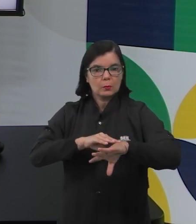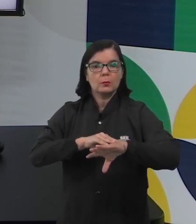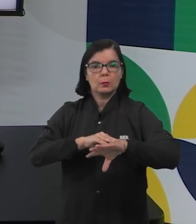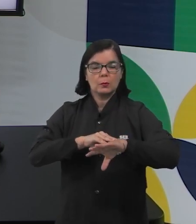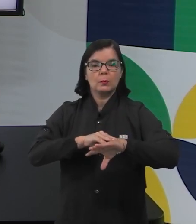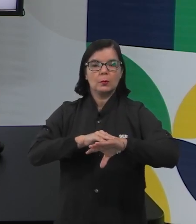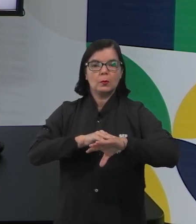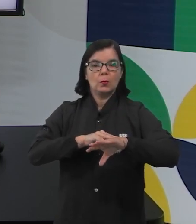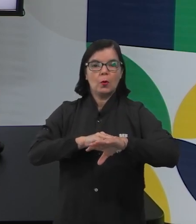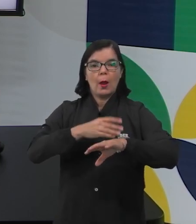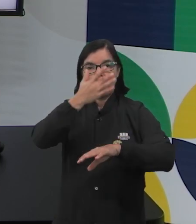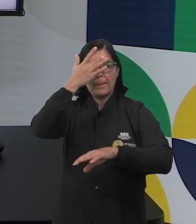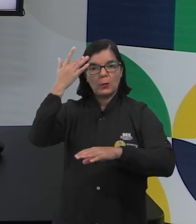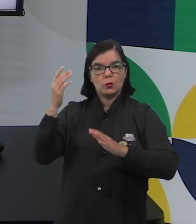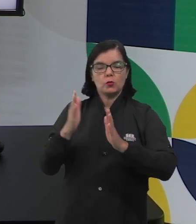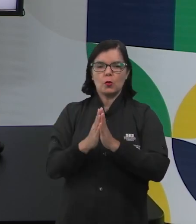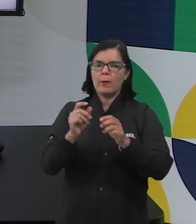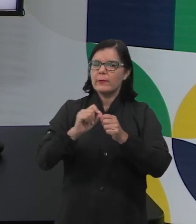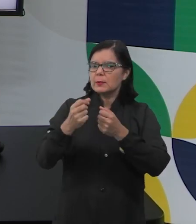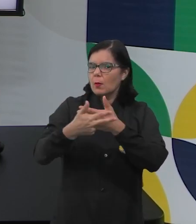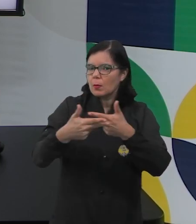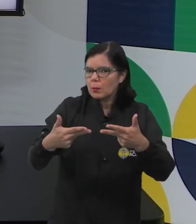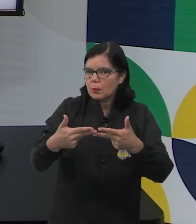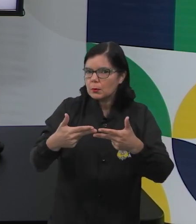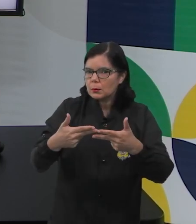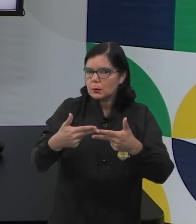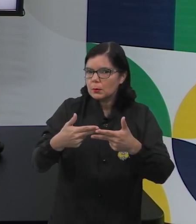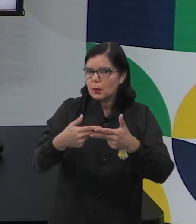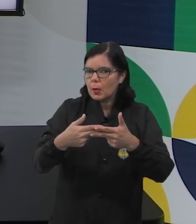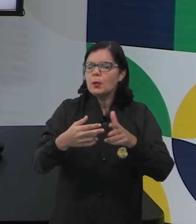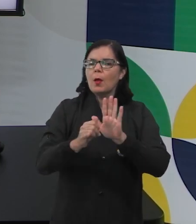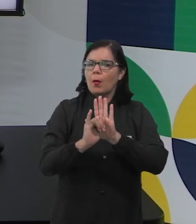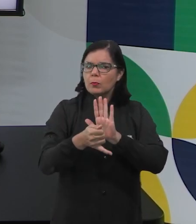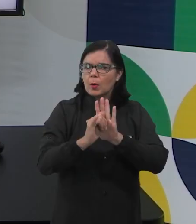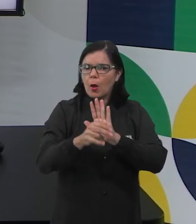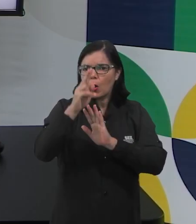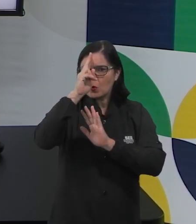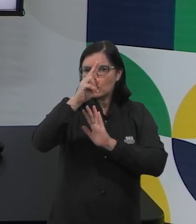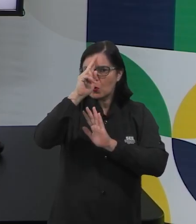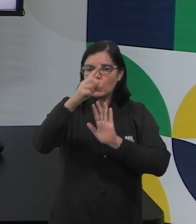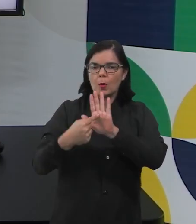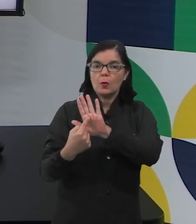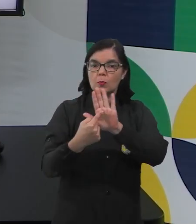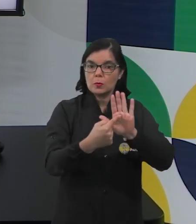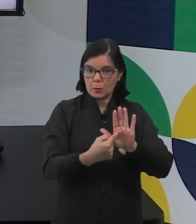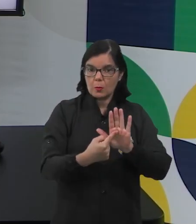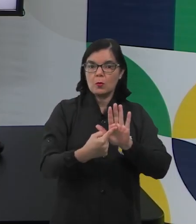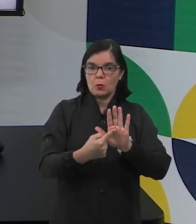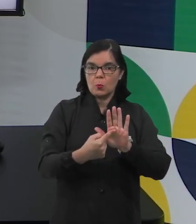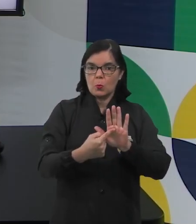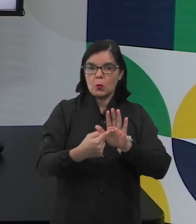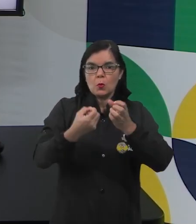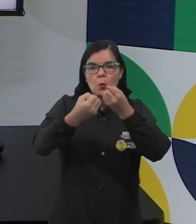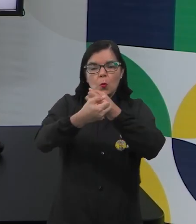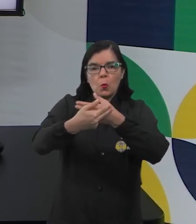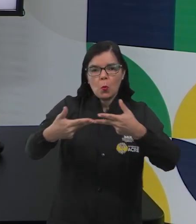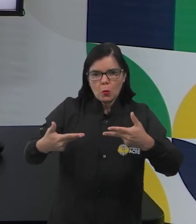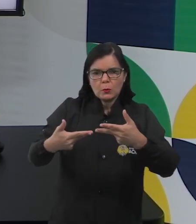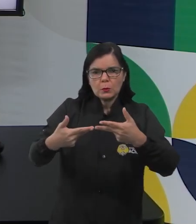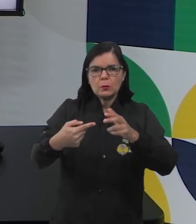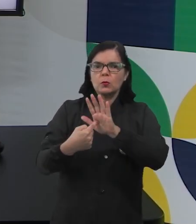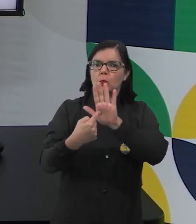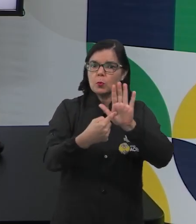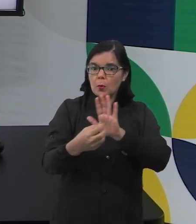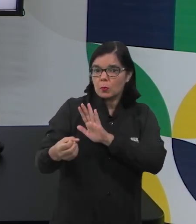o autor a fazer alguma coisa? Está narrando alguma história? Está expondo fatos sobre a publicação